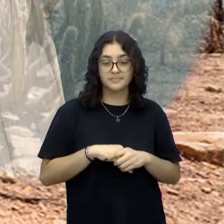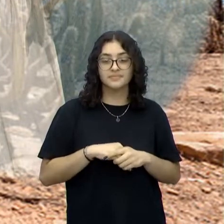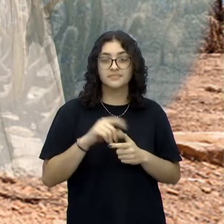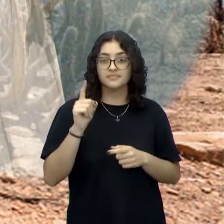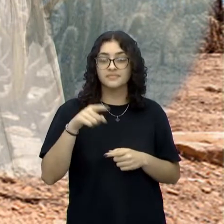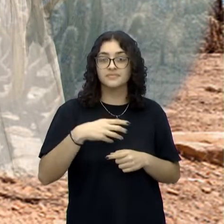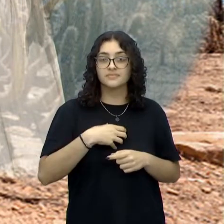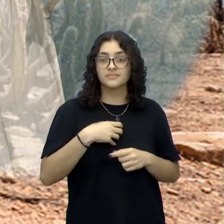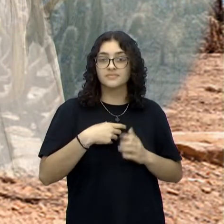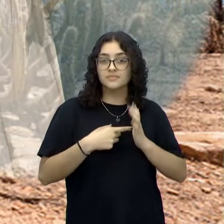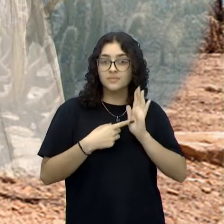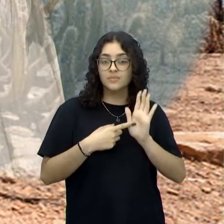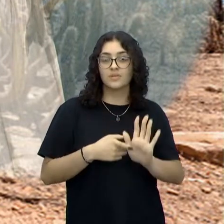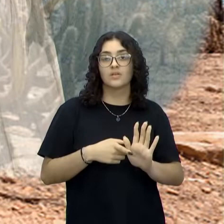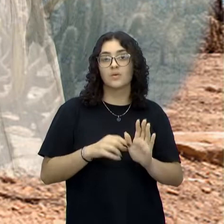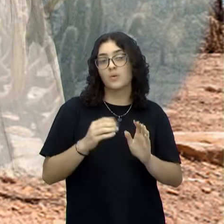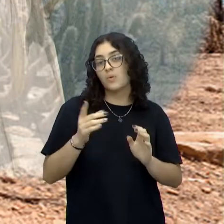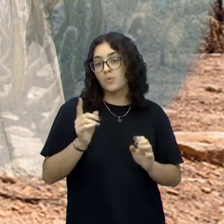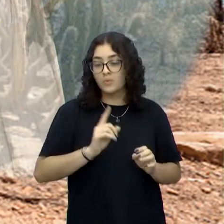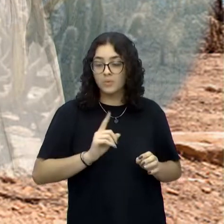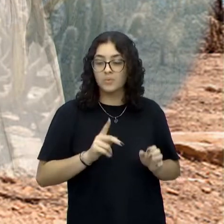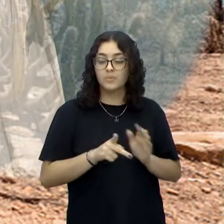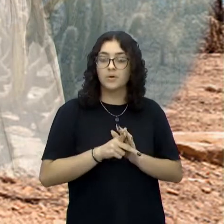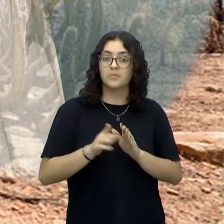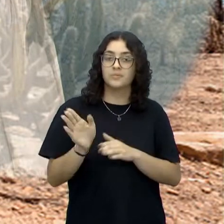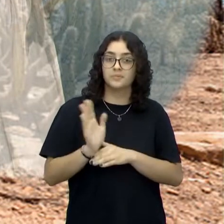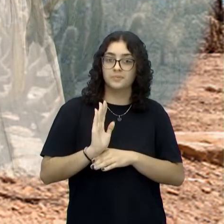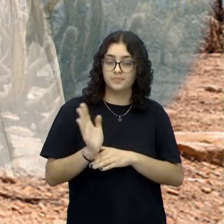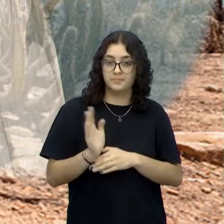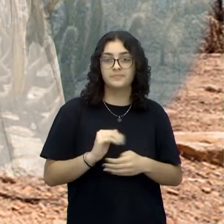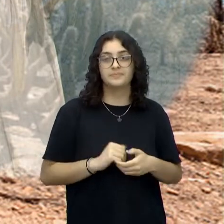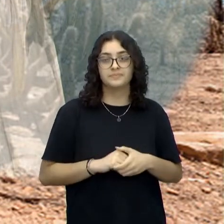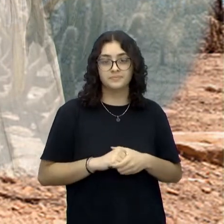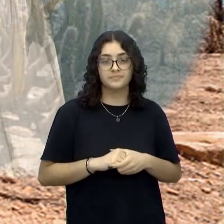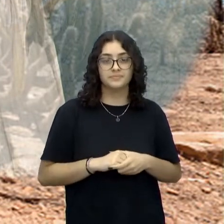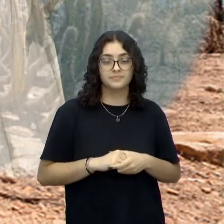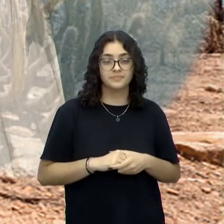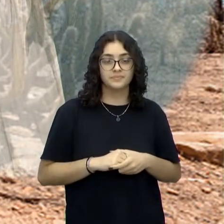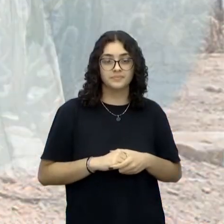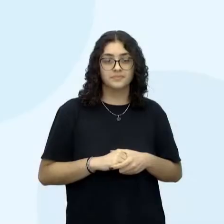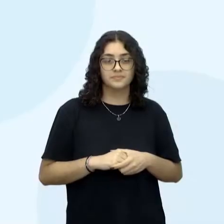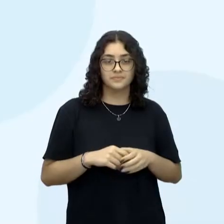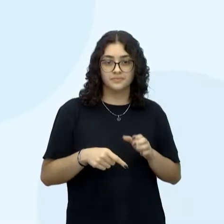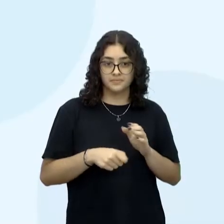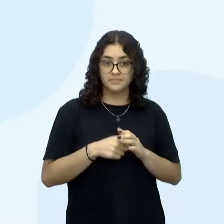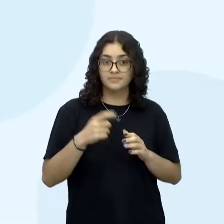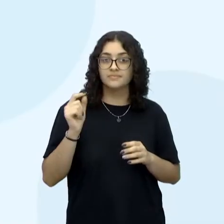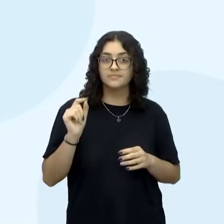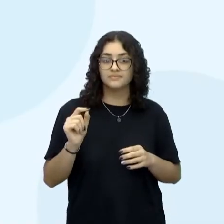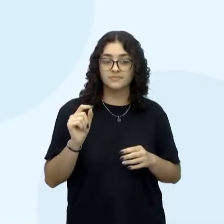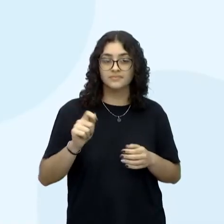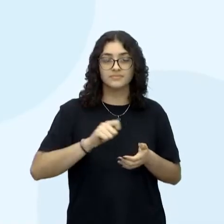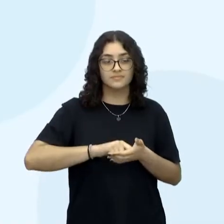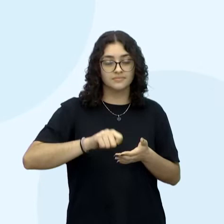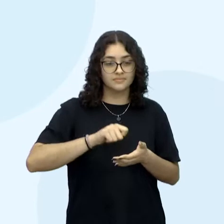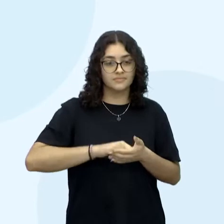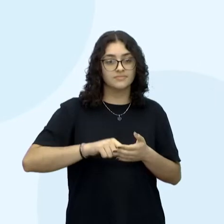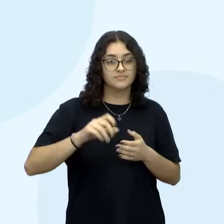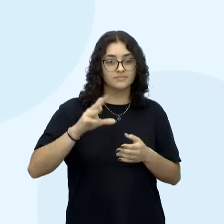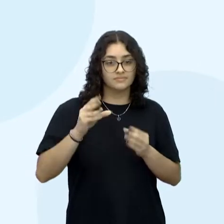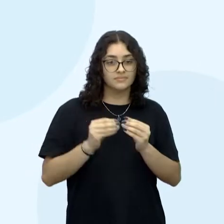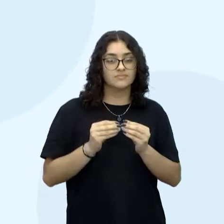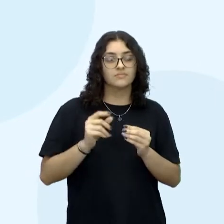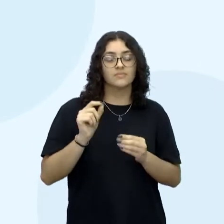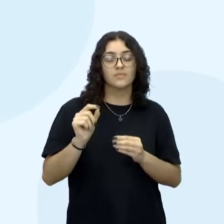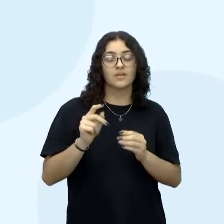forma de indicar ou contraindicar o filme, né? Então, a segunda etapa lá, pode voltar para eles, é escrever uma resenha sobre o